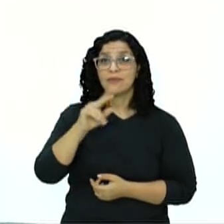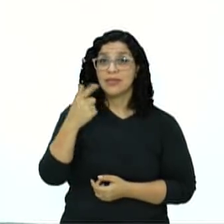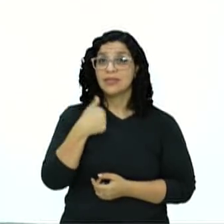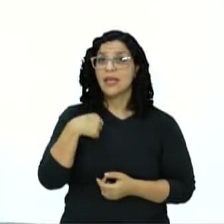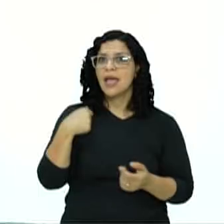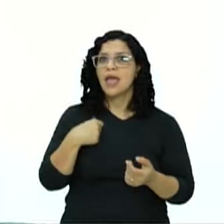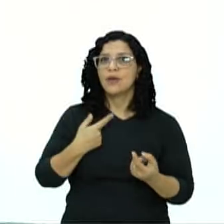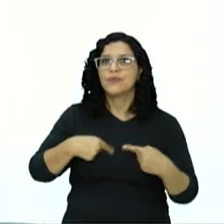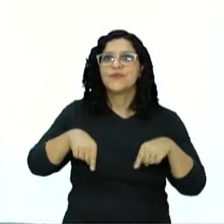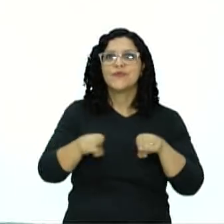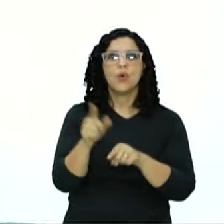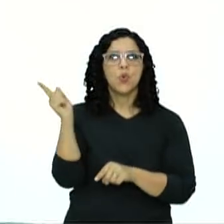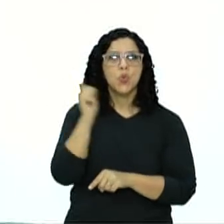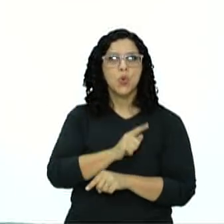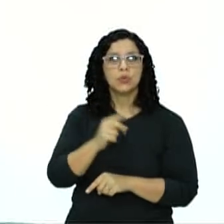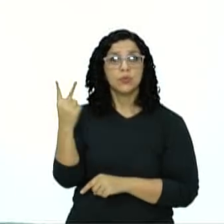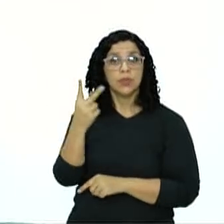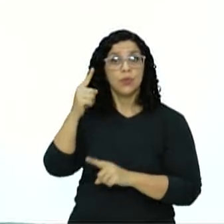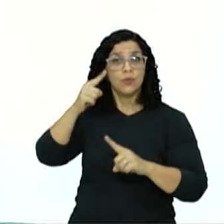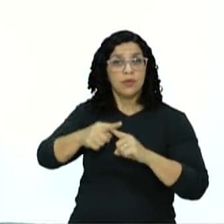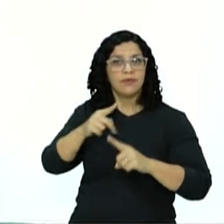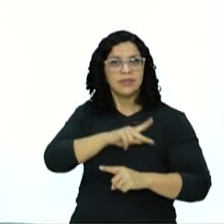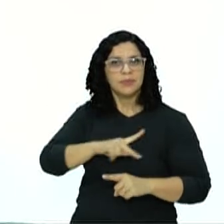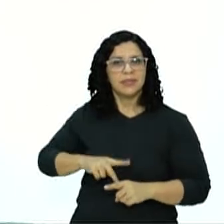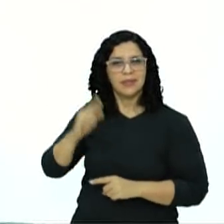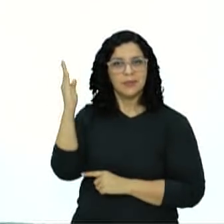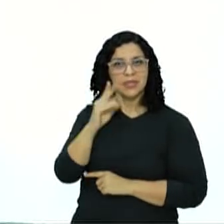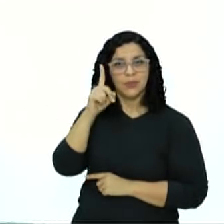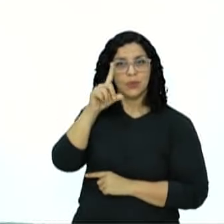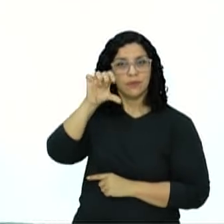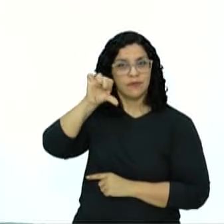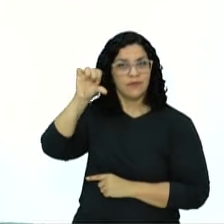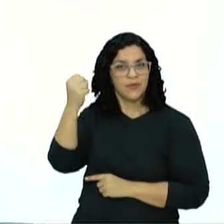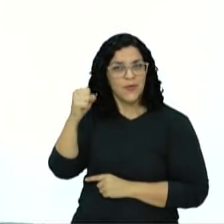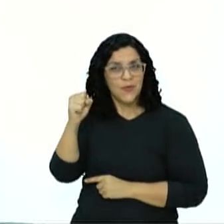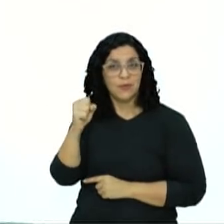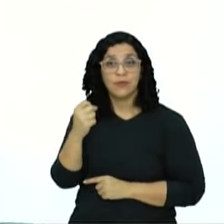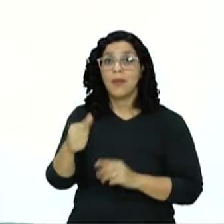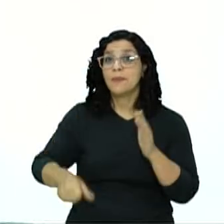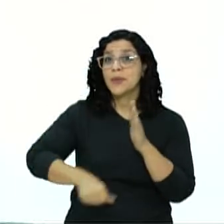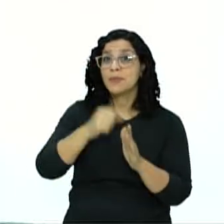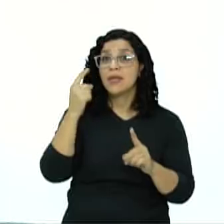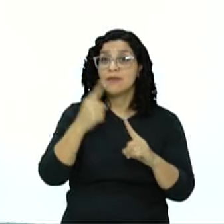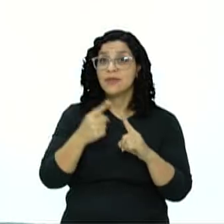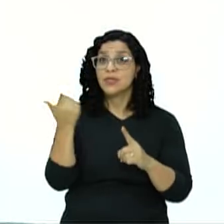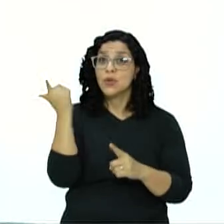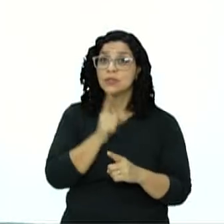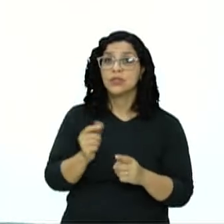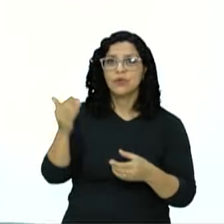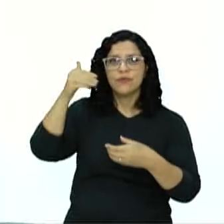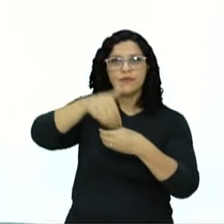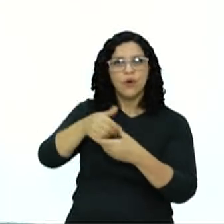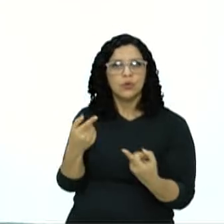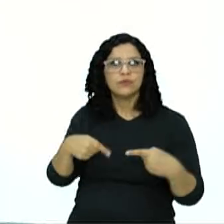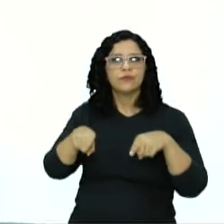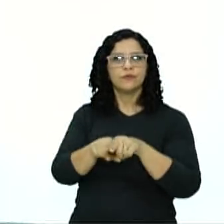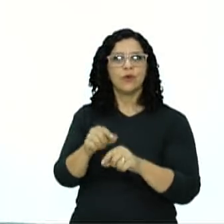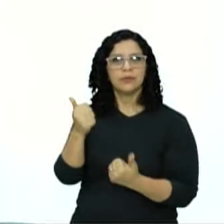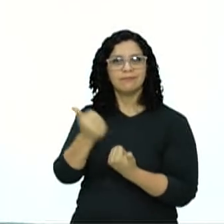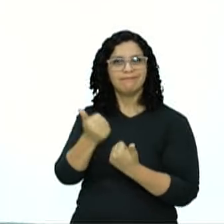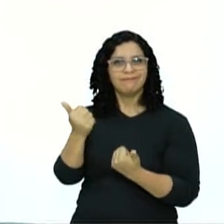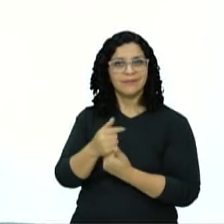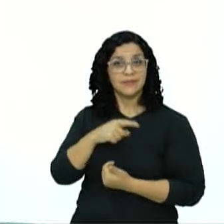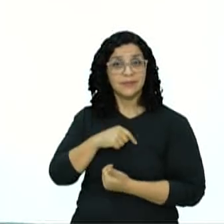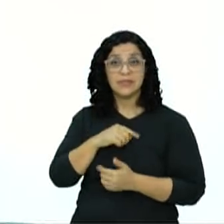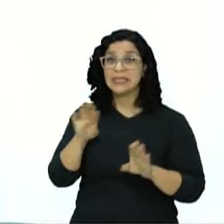foi reeleito presidente do Brasil em 98, o primeiro presidente reeleito. Ainda, seu mandato foi